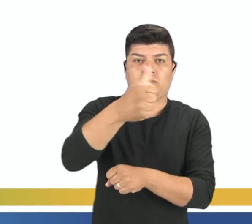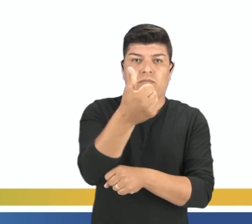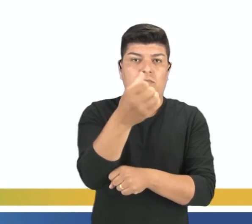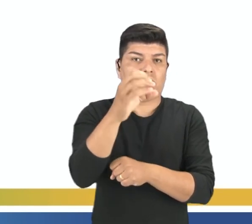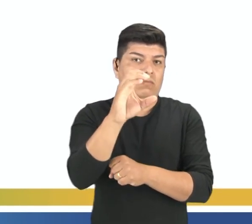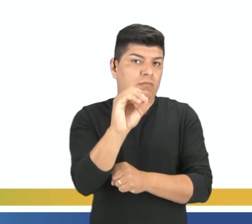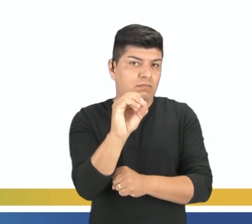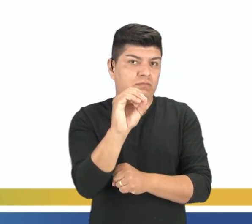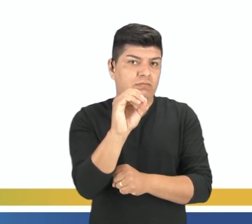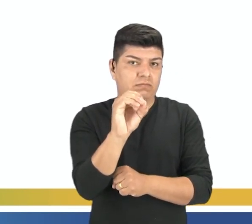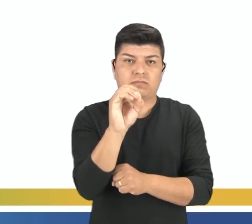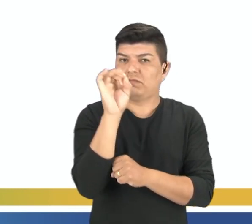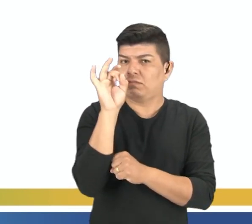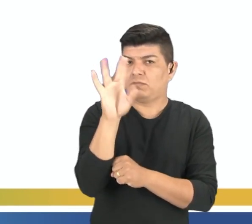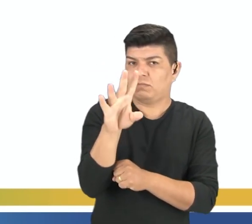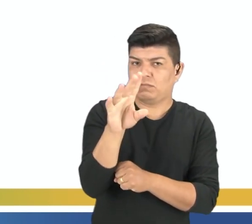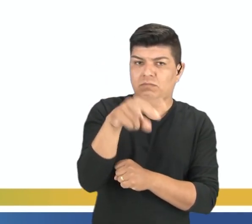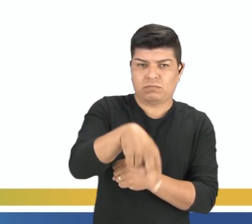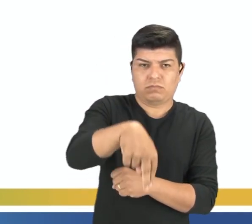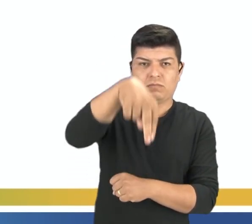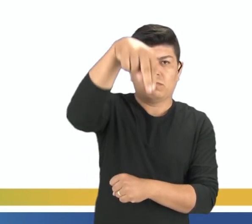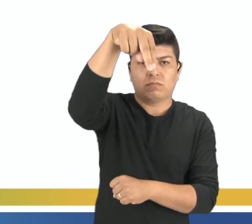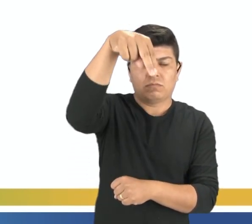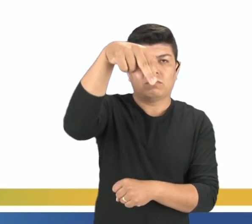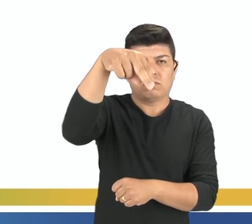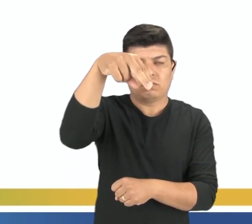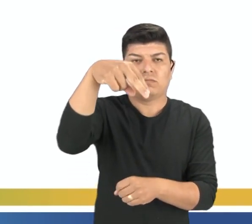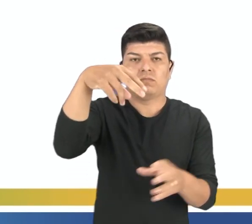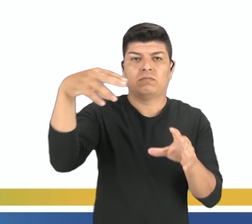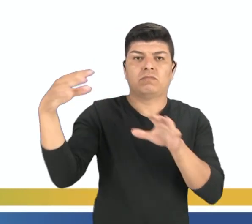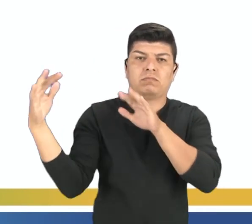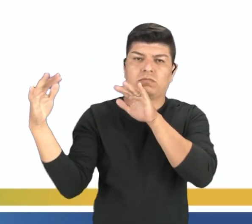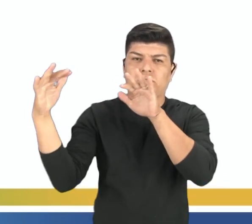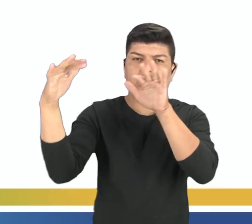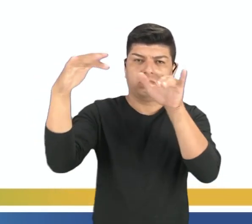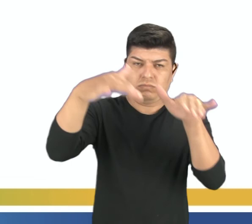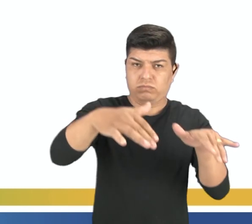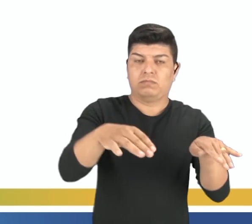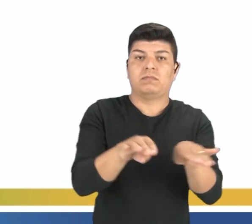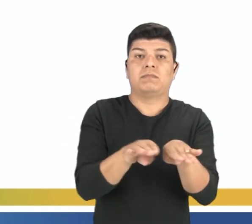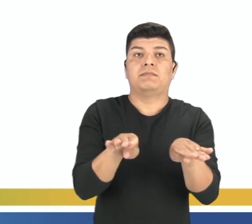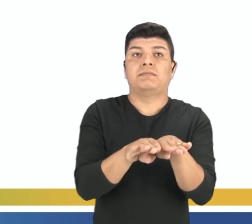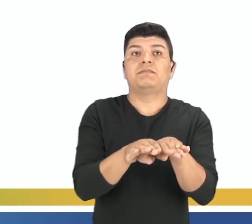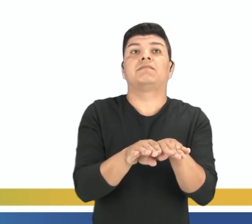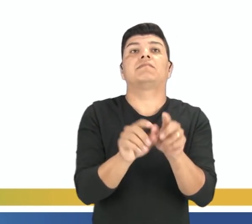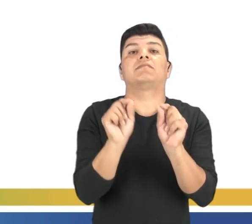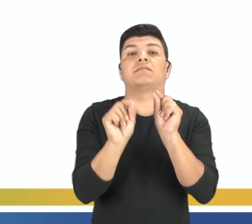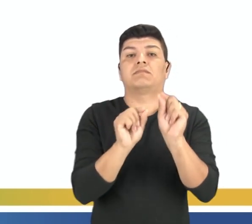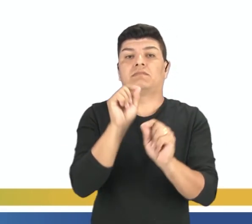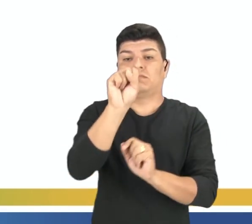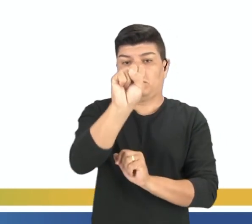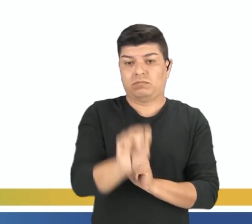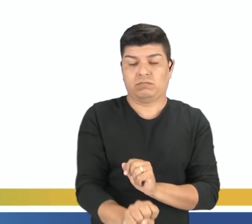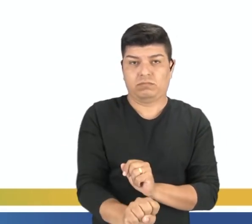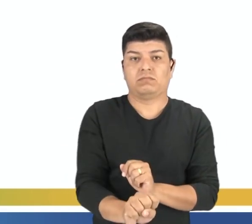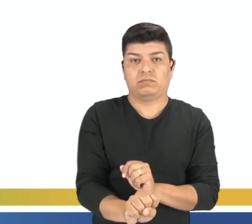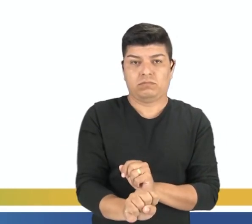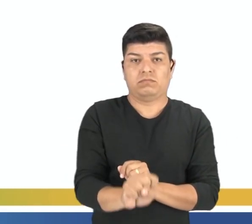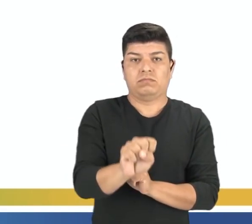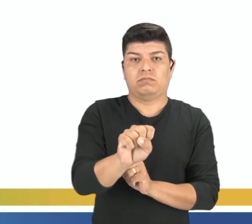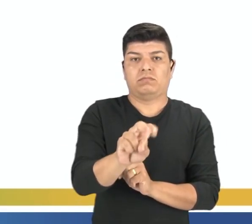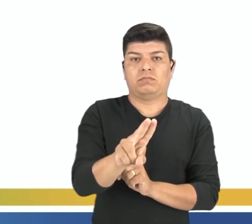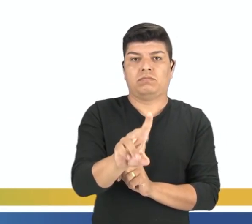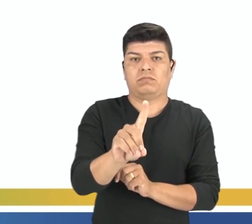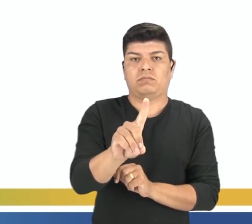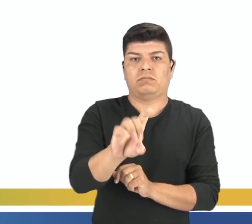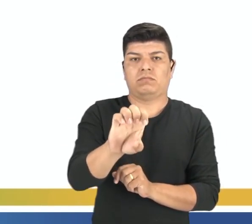1970, não só a região Nordeste era essa região de repulsão, como também Sudeste e Sul.